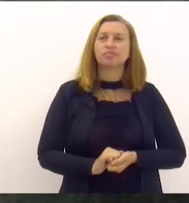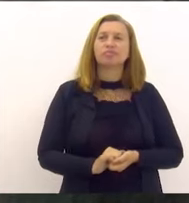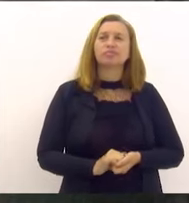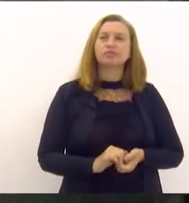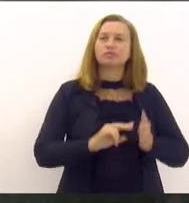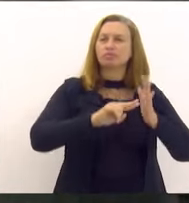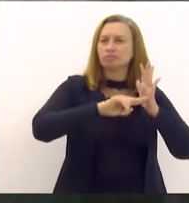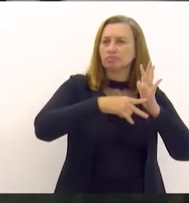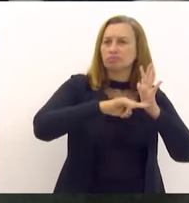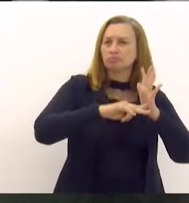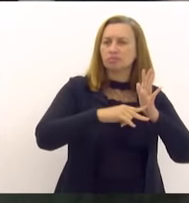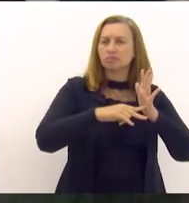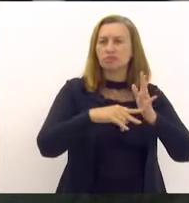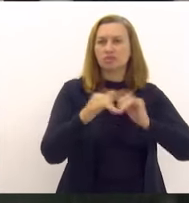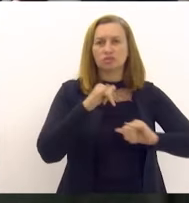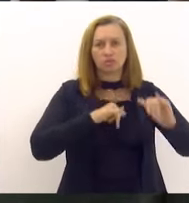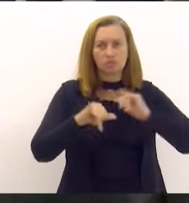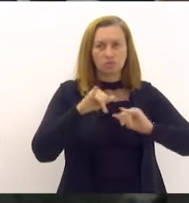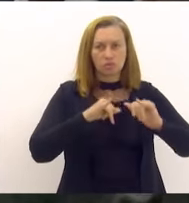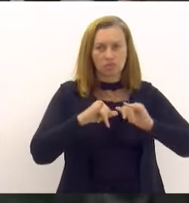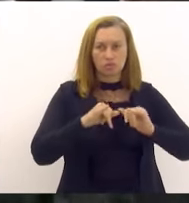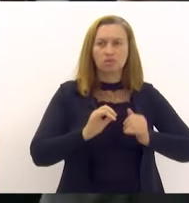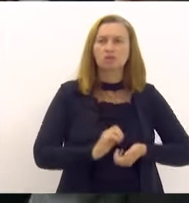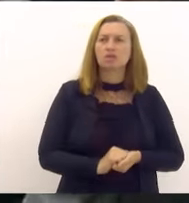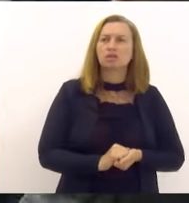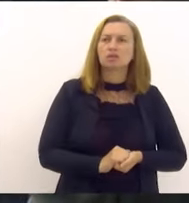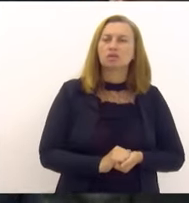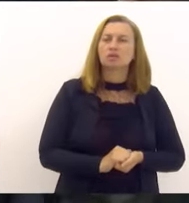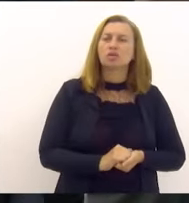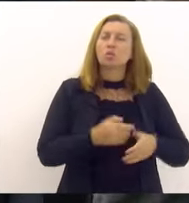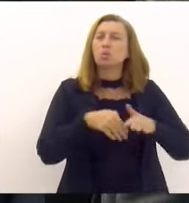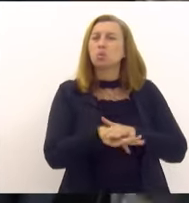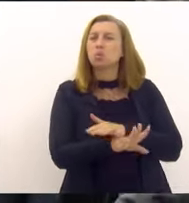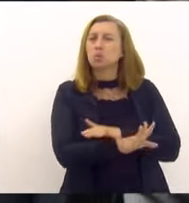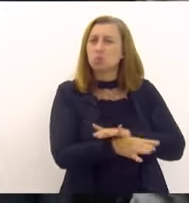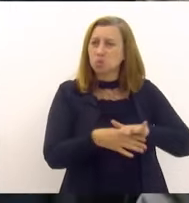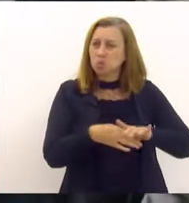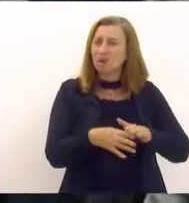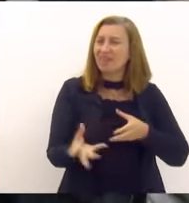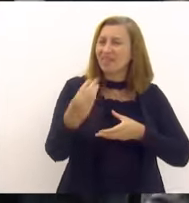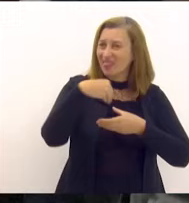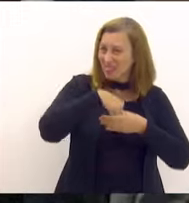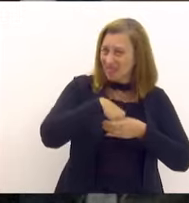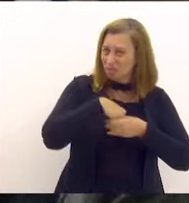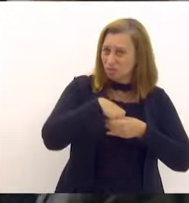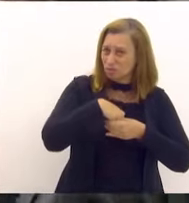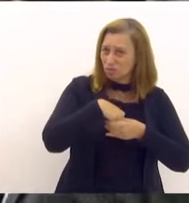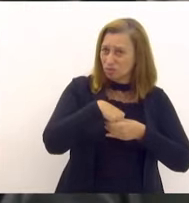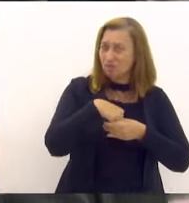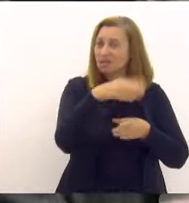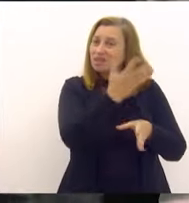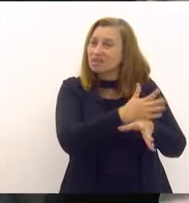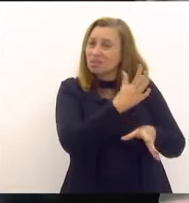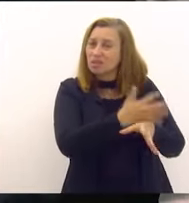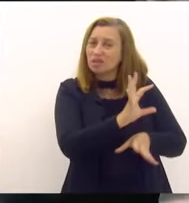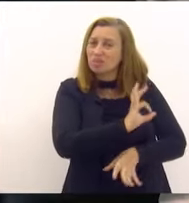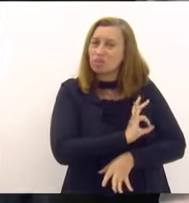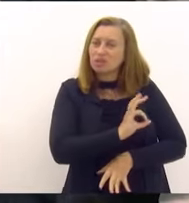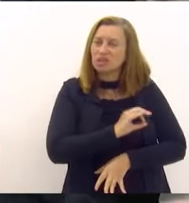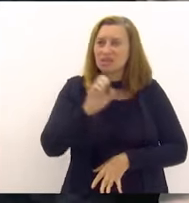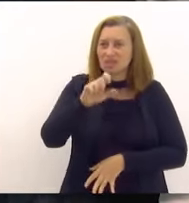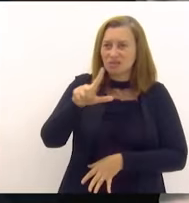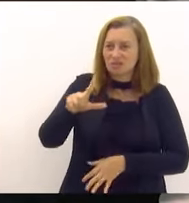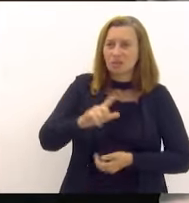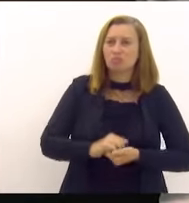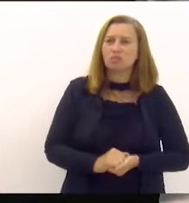sindicatos, esse tipo de lógica acostuma, dentro da prática da Polícia Civil, a uma